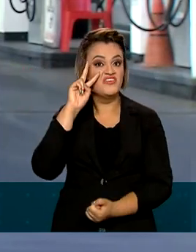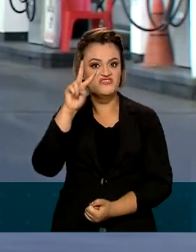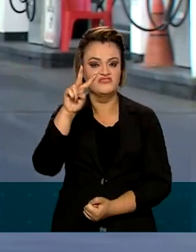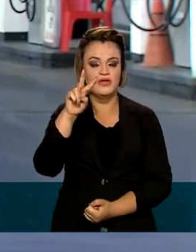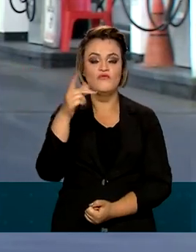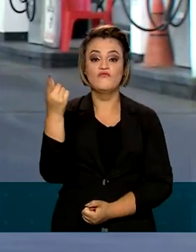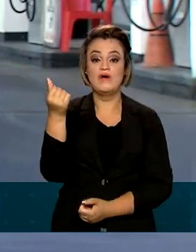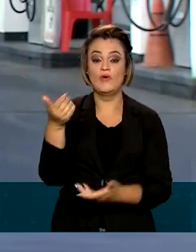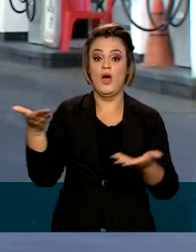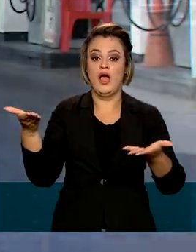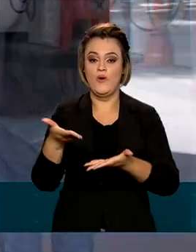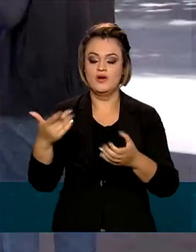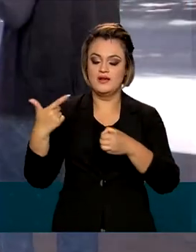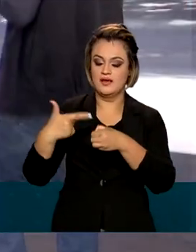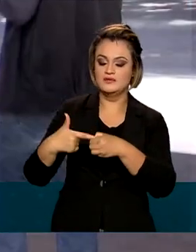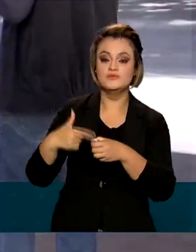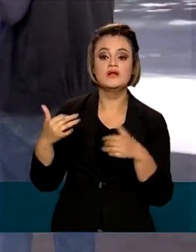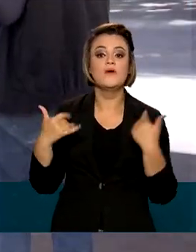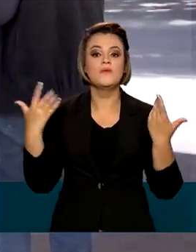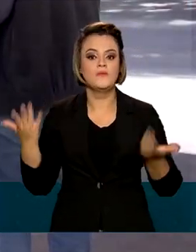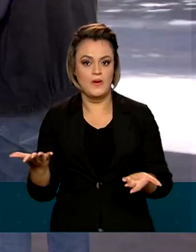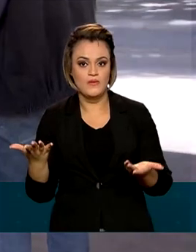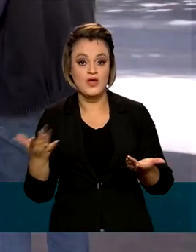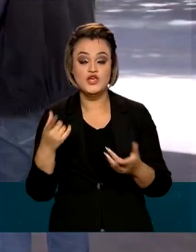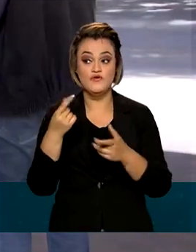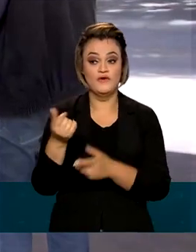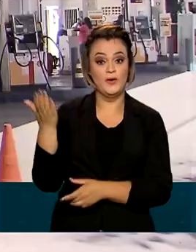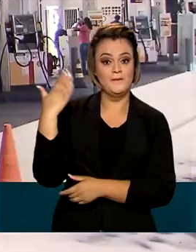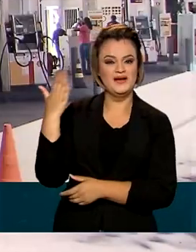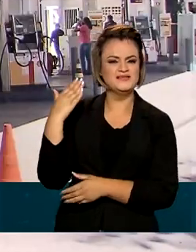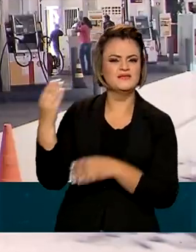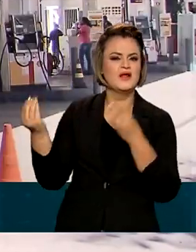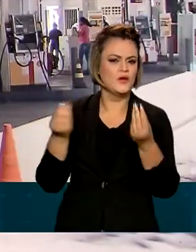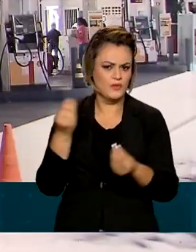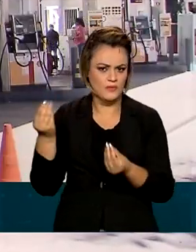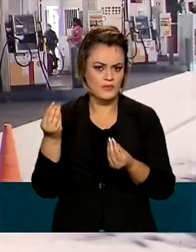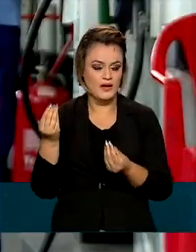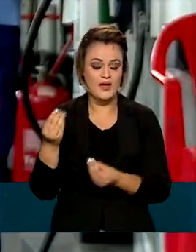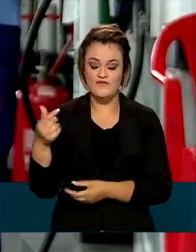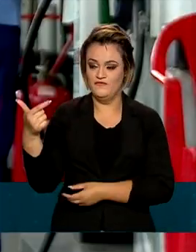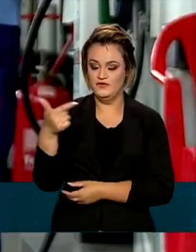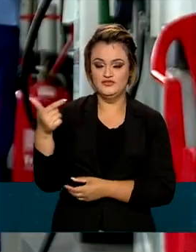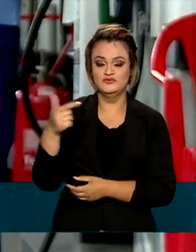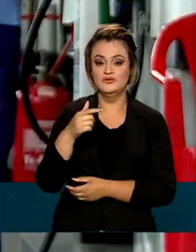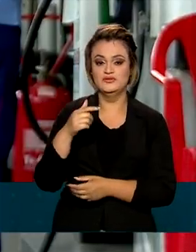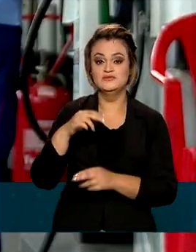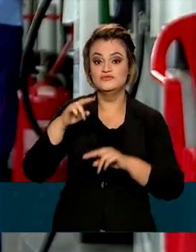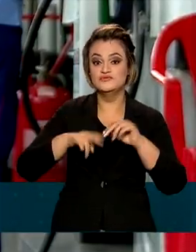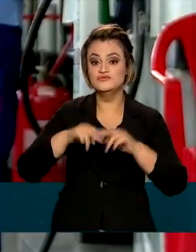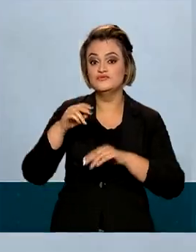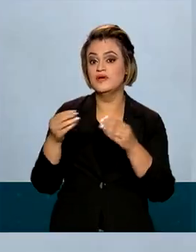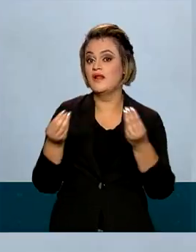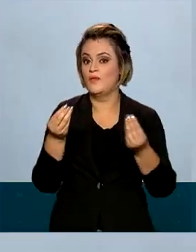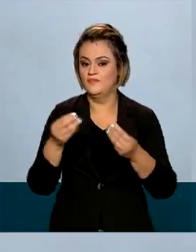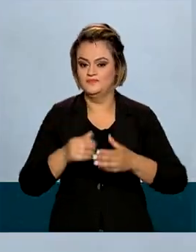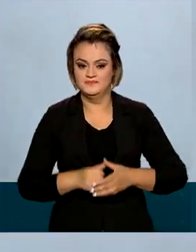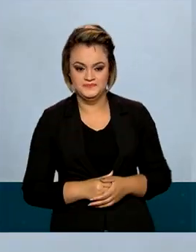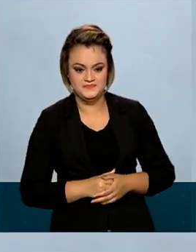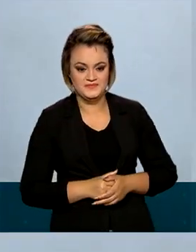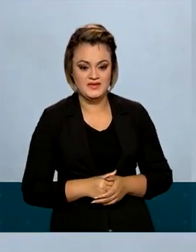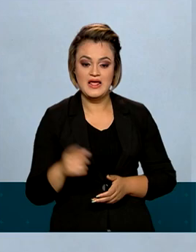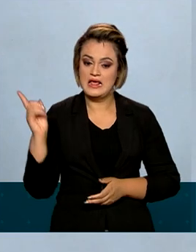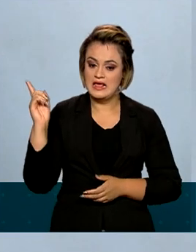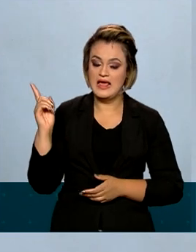consumidores, né, o preço atual dos combustíveis e também o preço cobrado lá em 22 de junho, antes da redução de tributos, né?